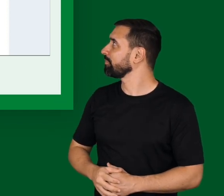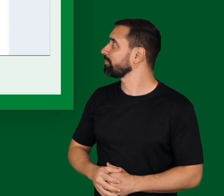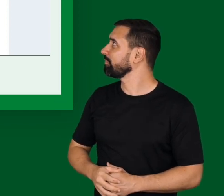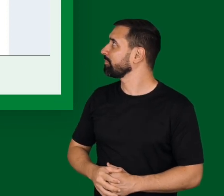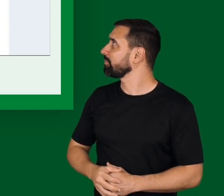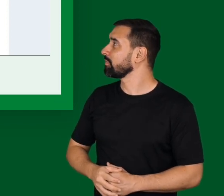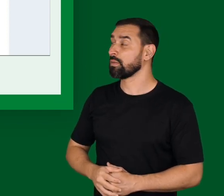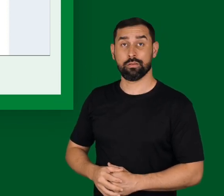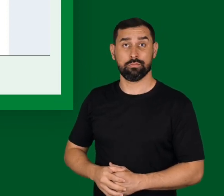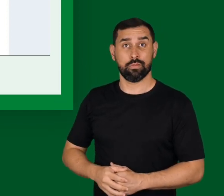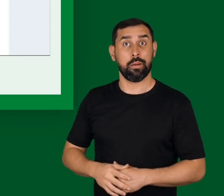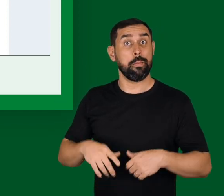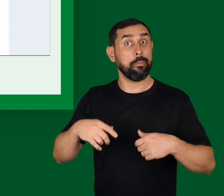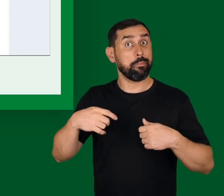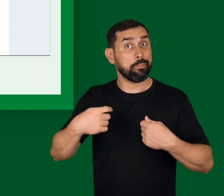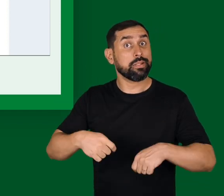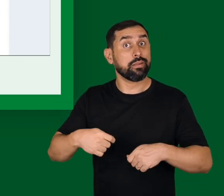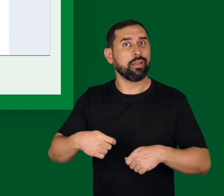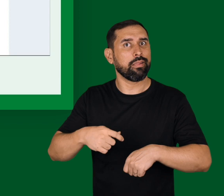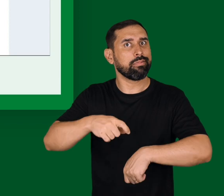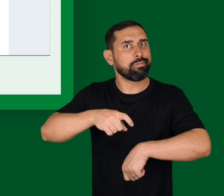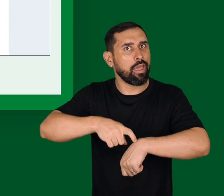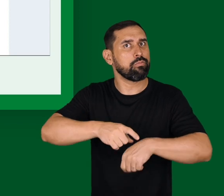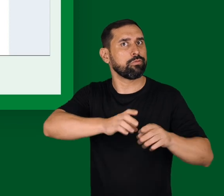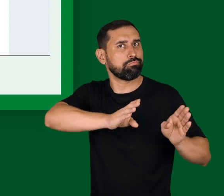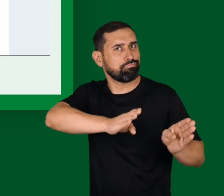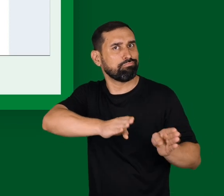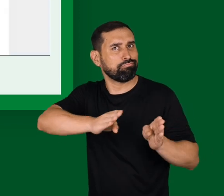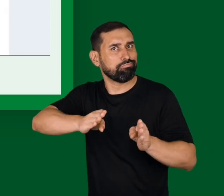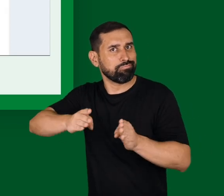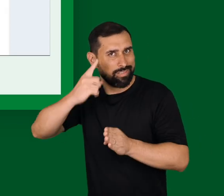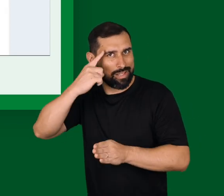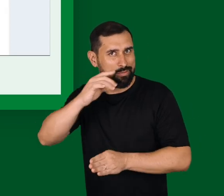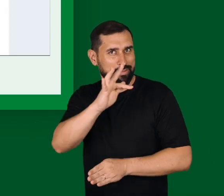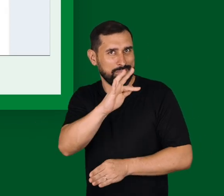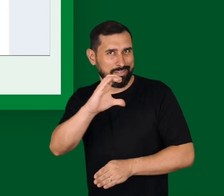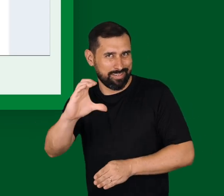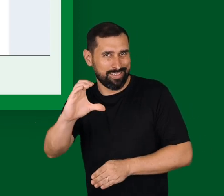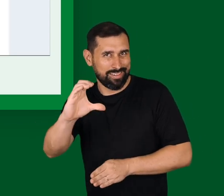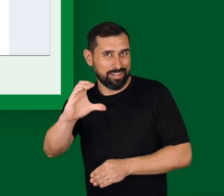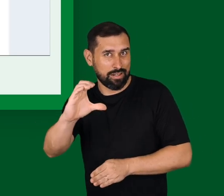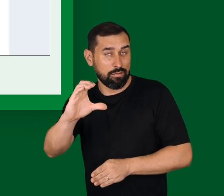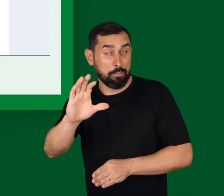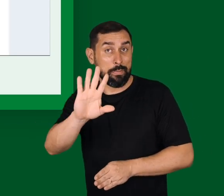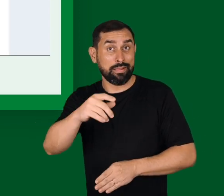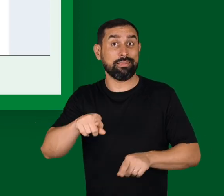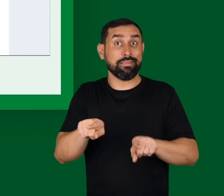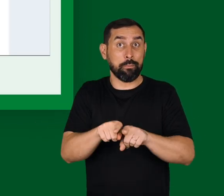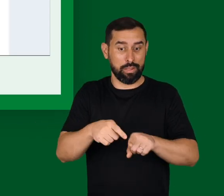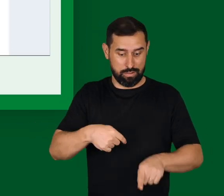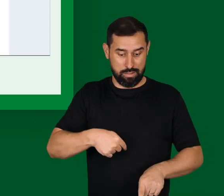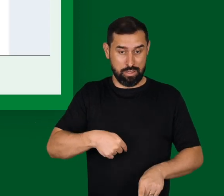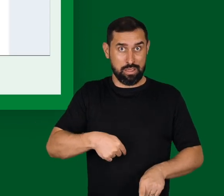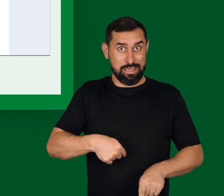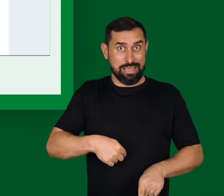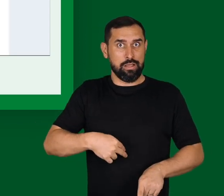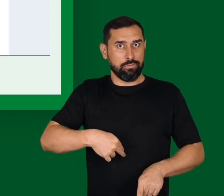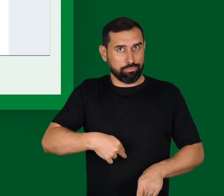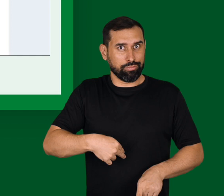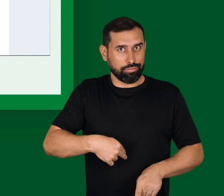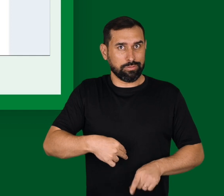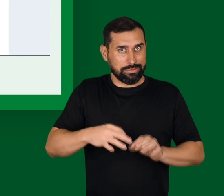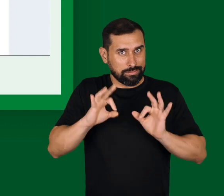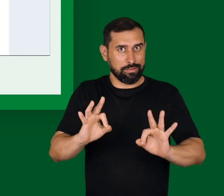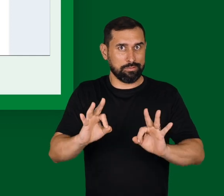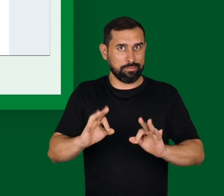com o indicador e o dedo médio, onde a gente vai manter a frequência, sempre lembrando de baixar, sempre estar na localização